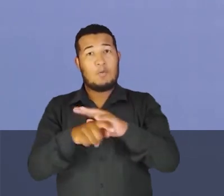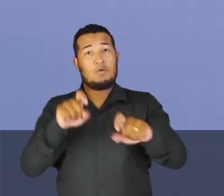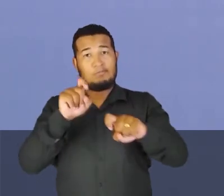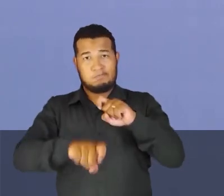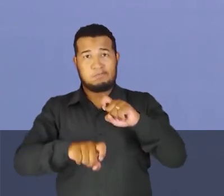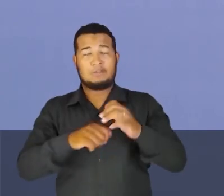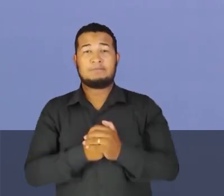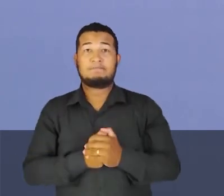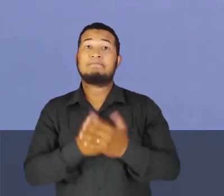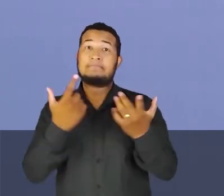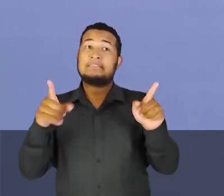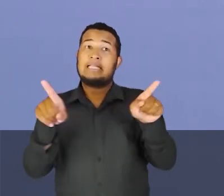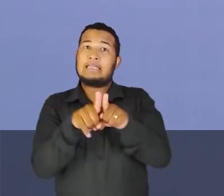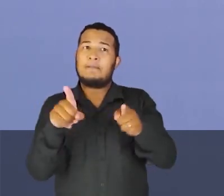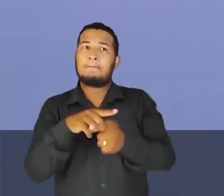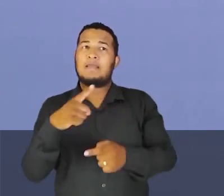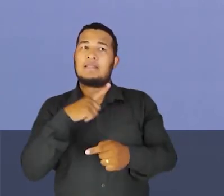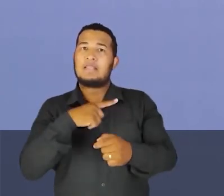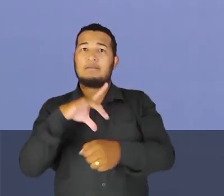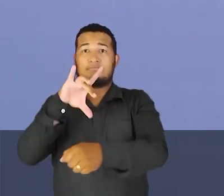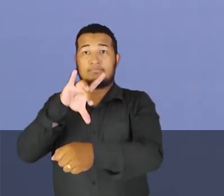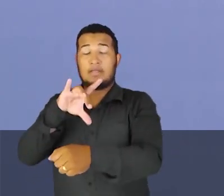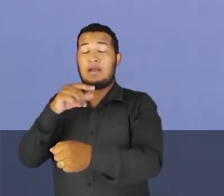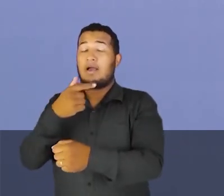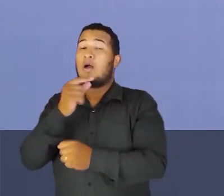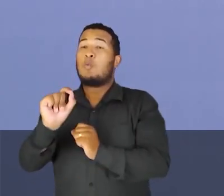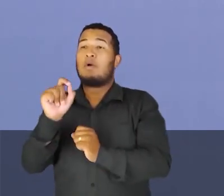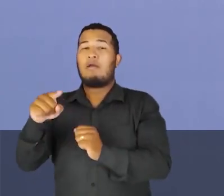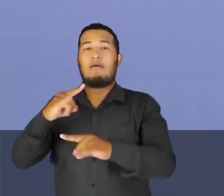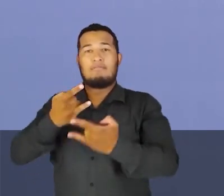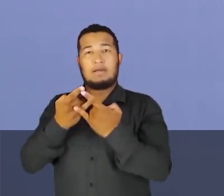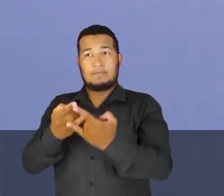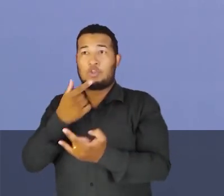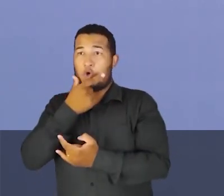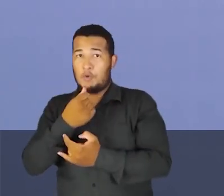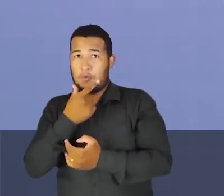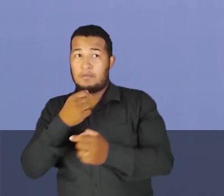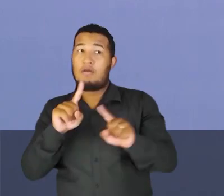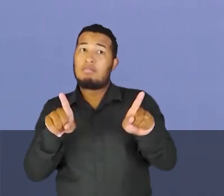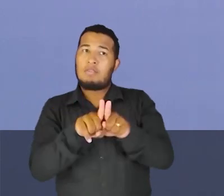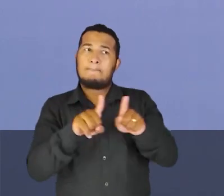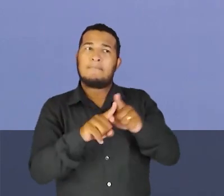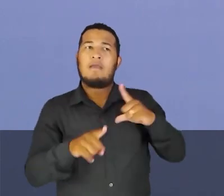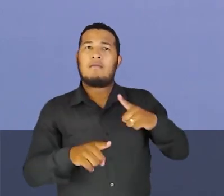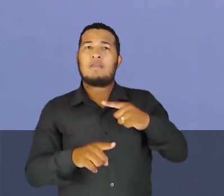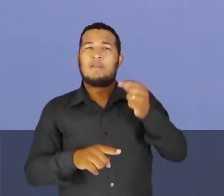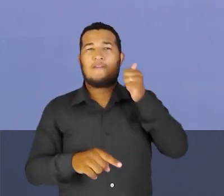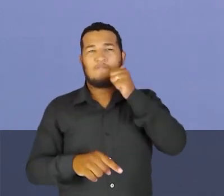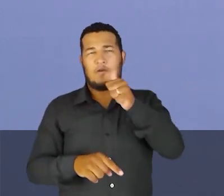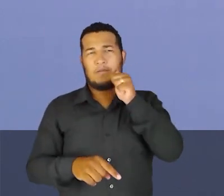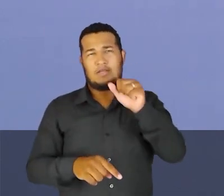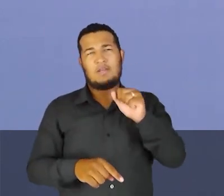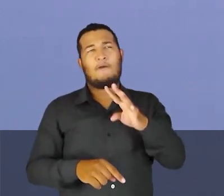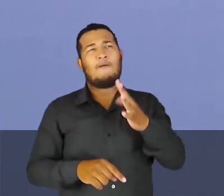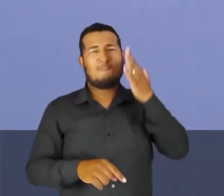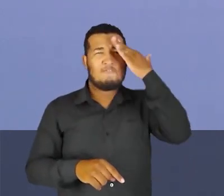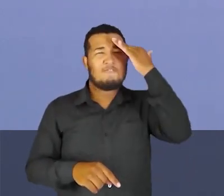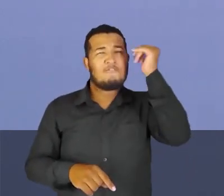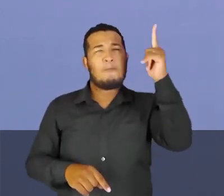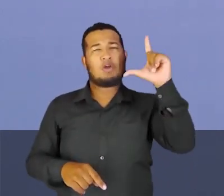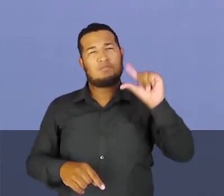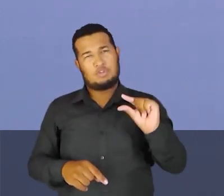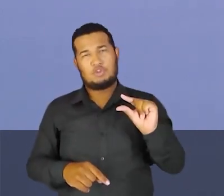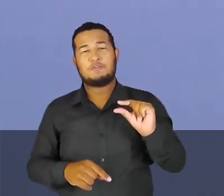transmissíveis. Assim como existe a camisinha masculina, existe também, menos conhecida, a camisinha feminina, ok?